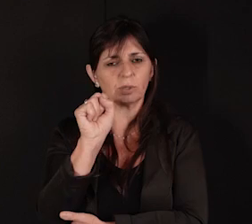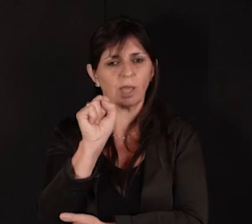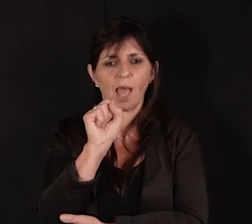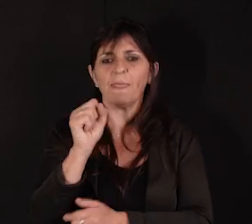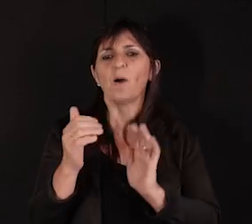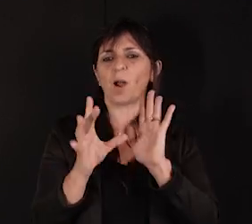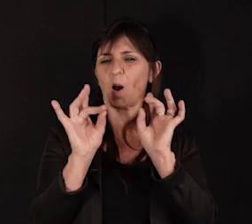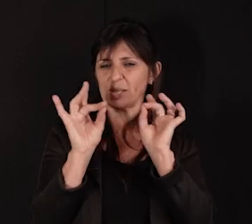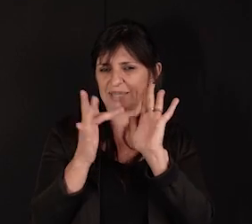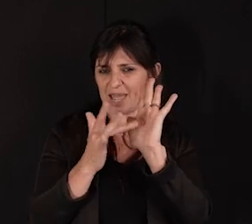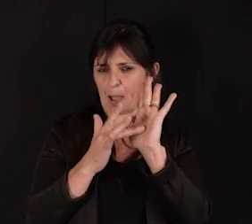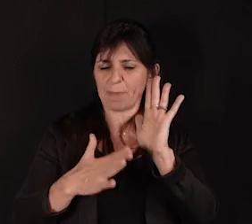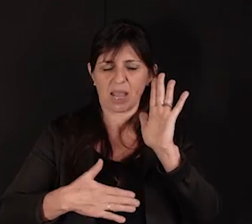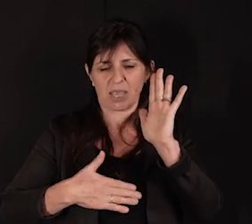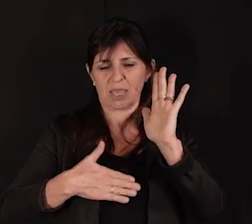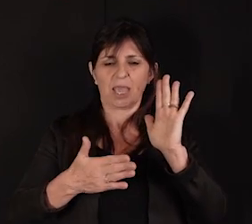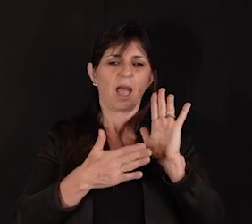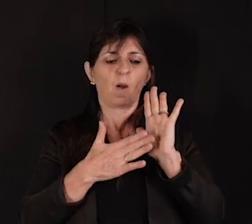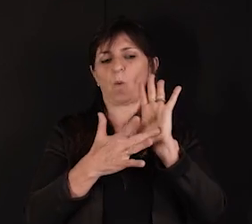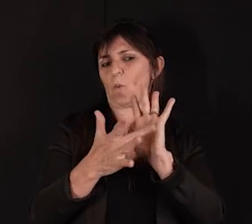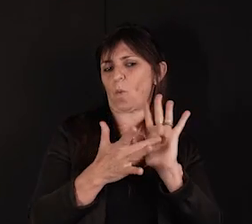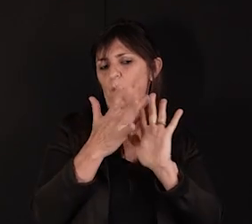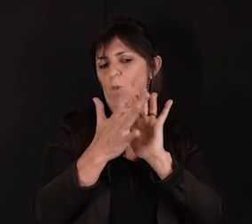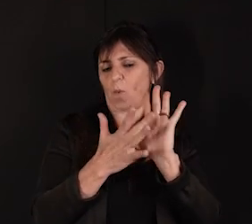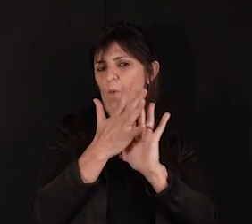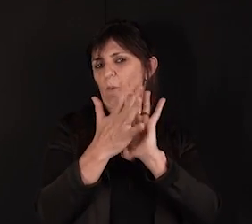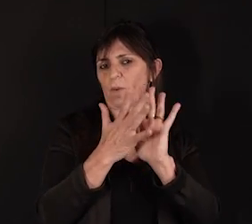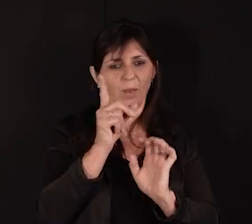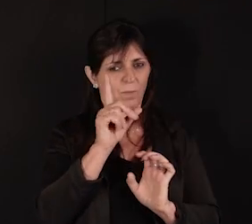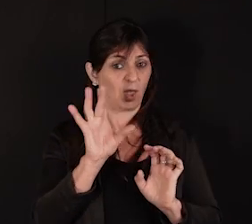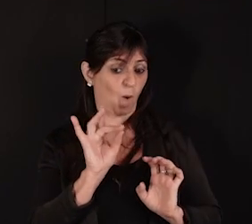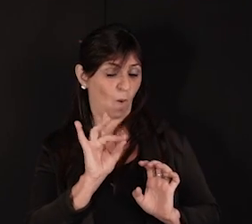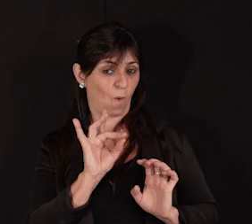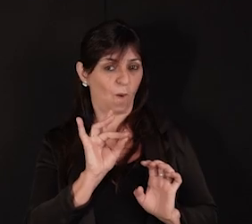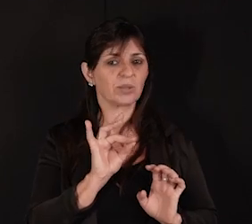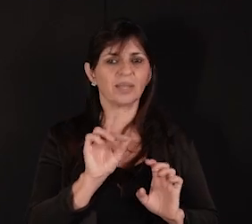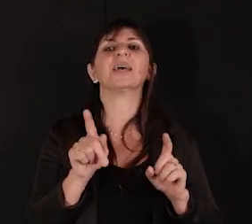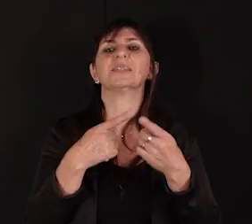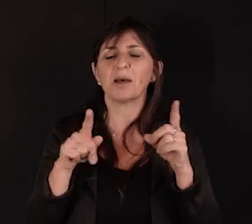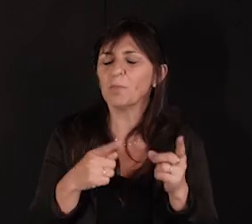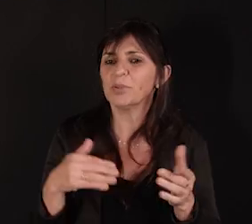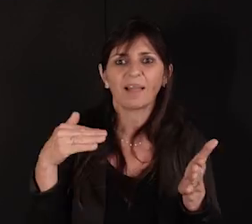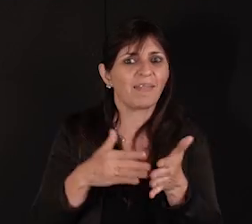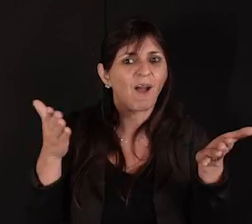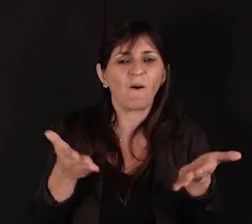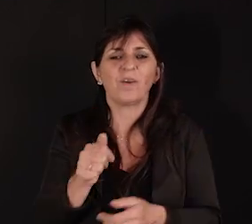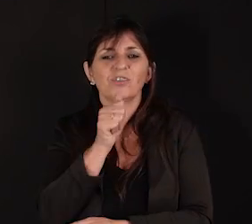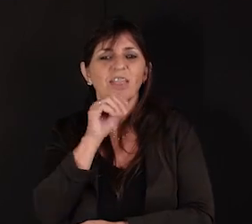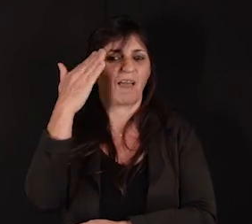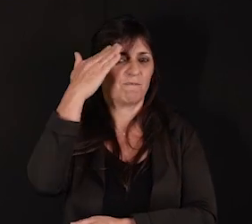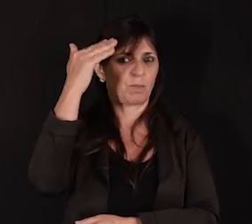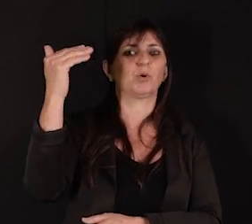Barriguinha. O primeiro disco que eu gravei com Os Monarcas. E essa música aconteceu, graças a Deus, a gente toca até hoje. Ah,